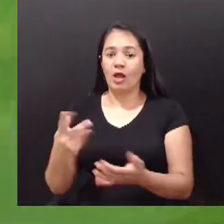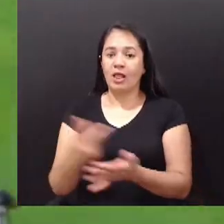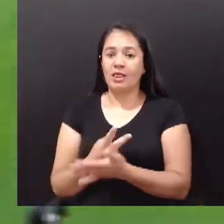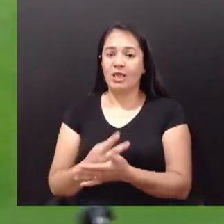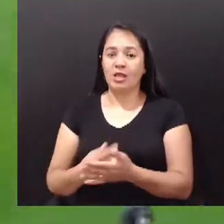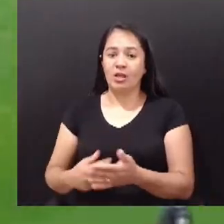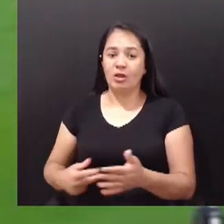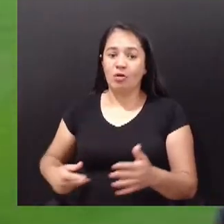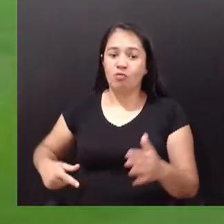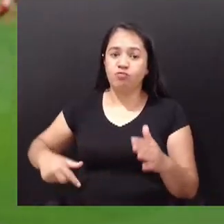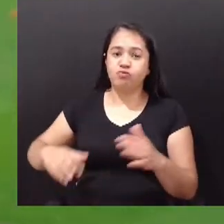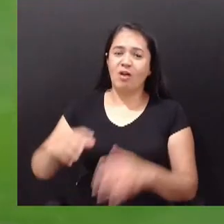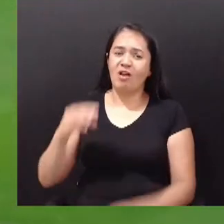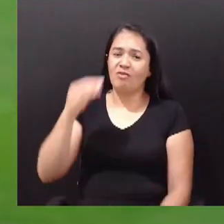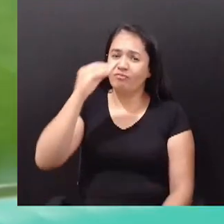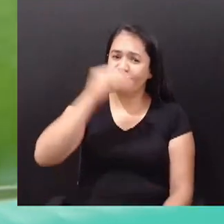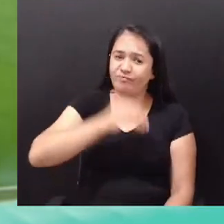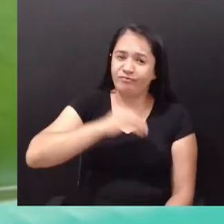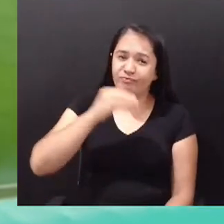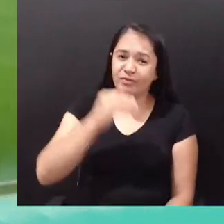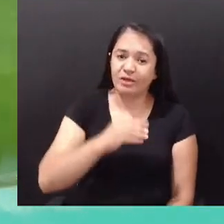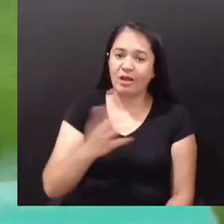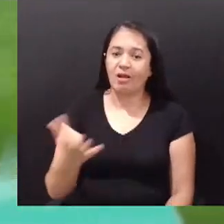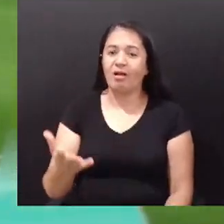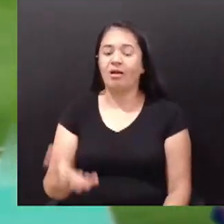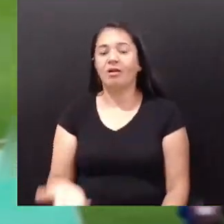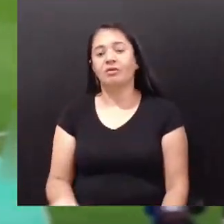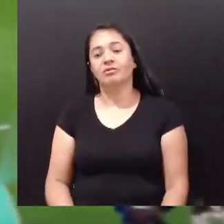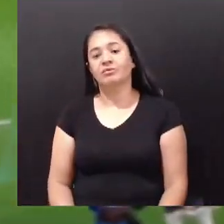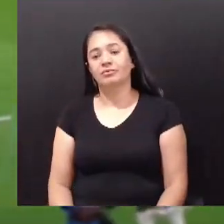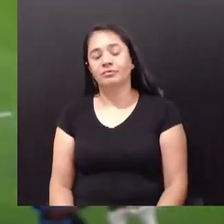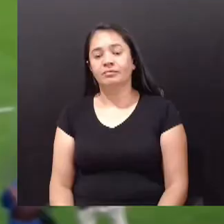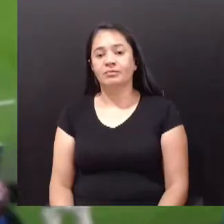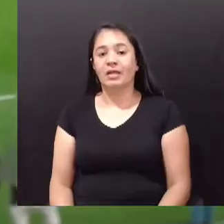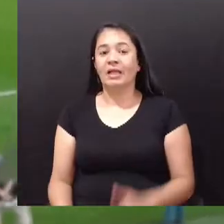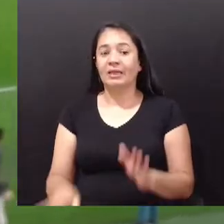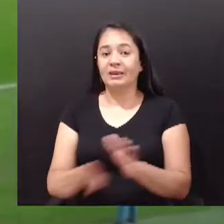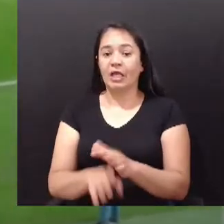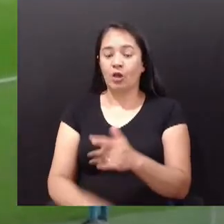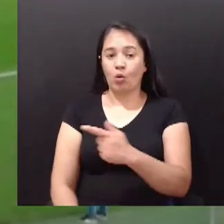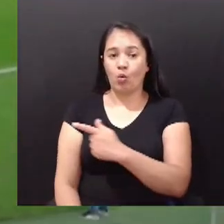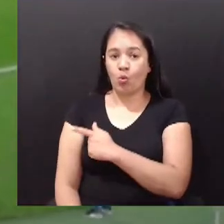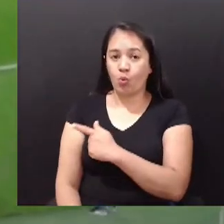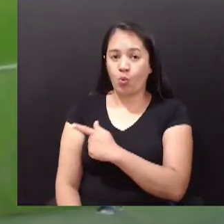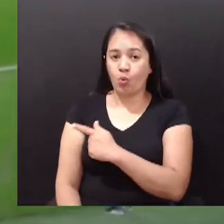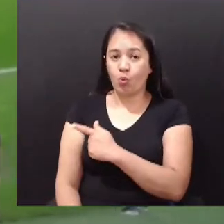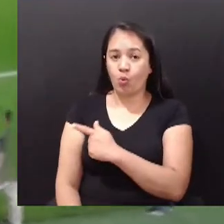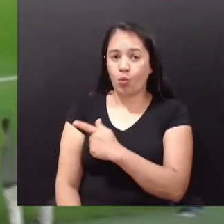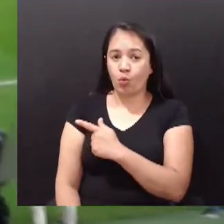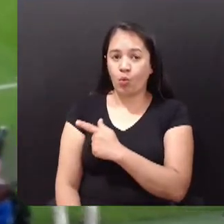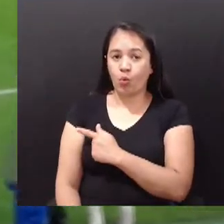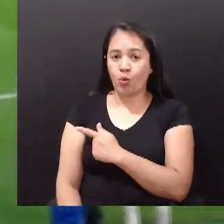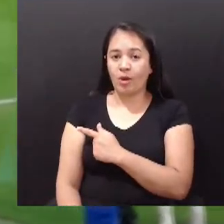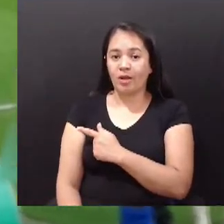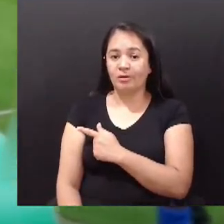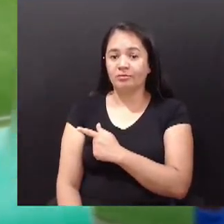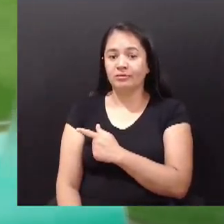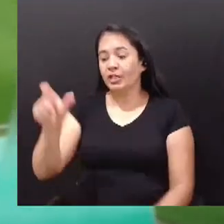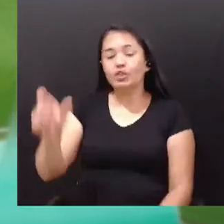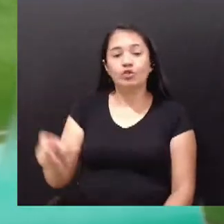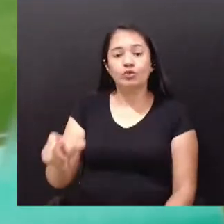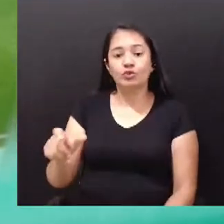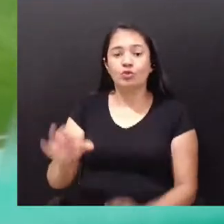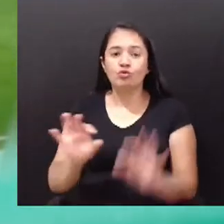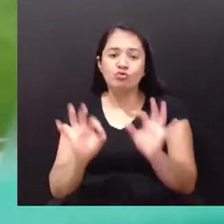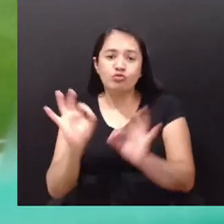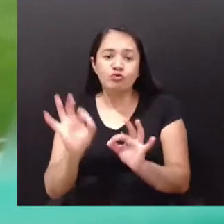força nos braços de Dalberson. Até que o Guarani chegou aos 31 minutos, Júnior Brandão ajeitou de